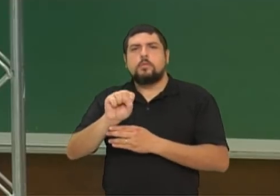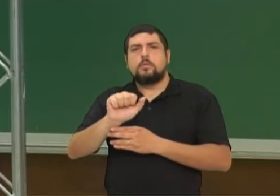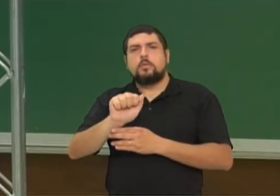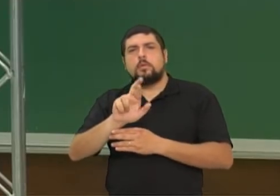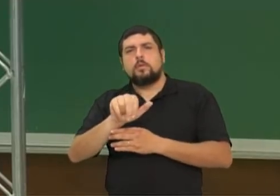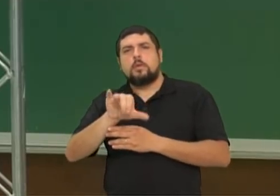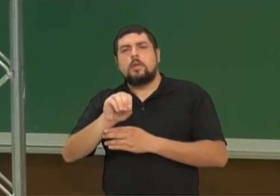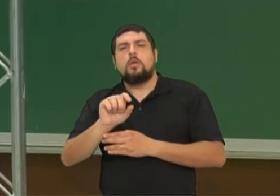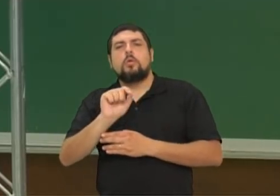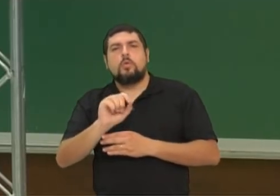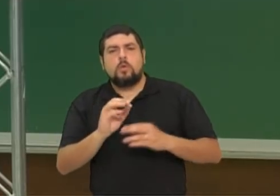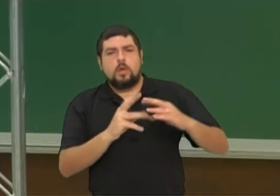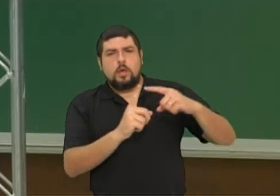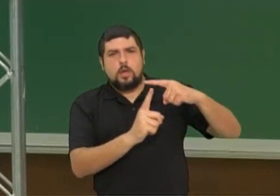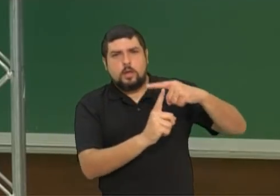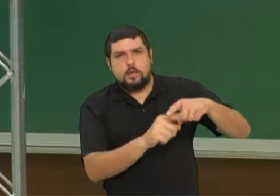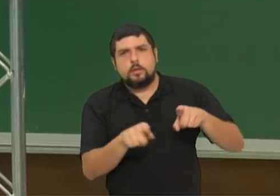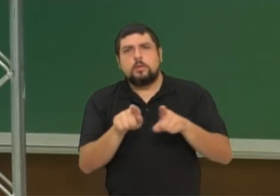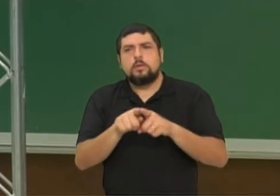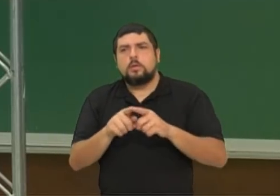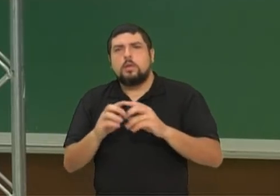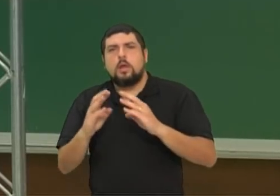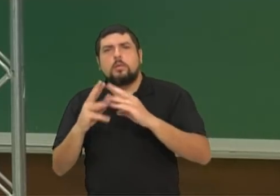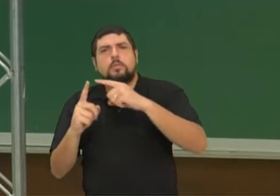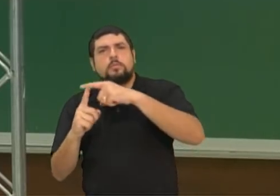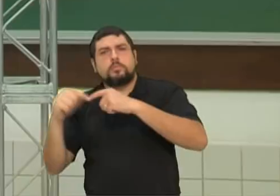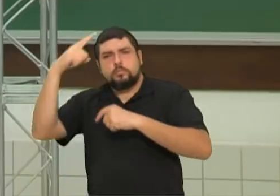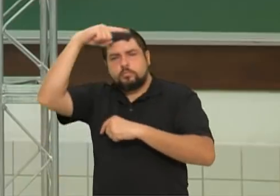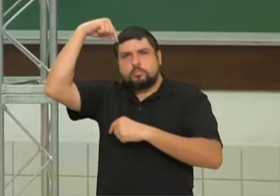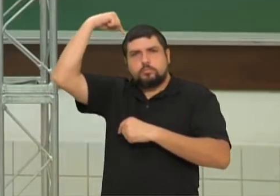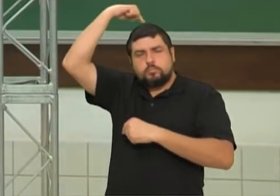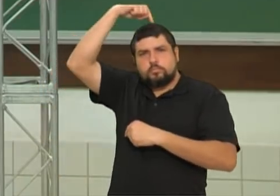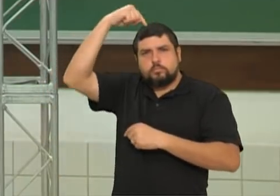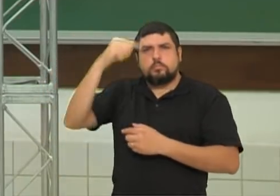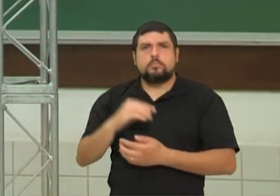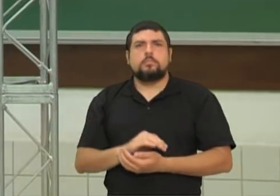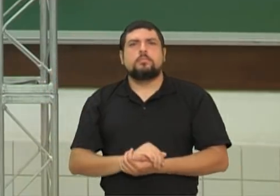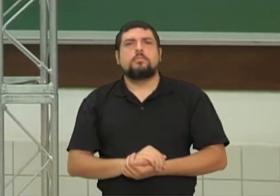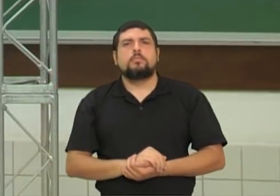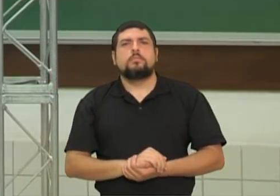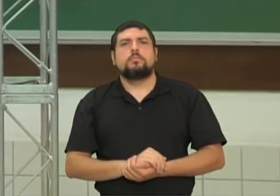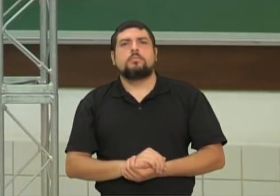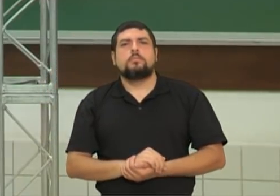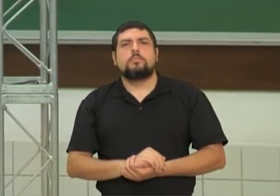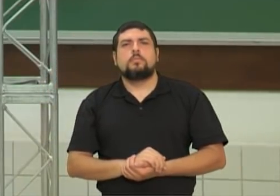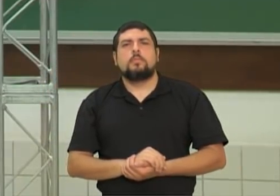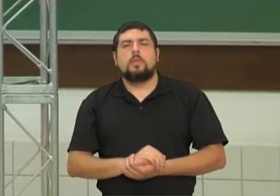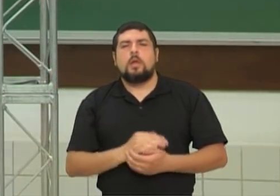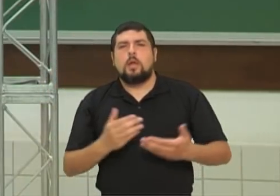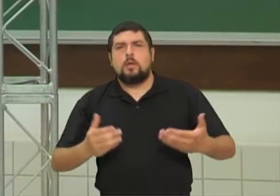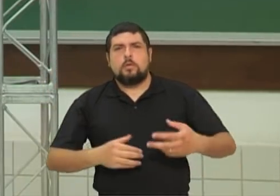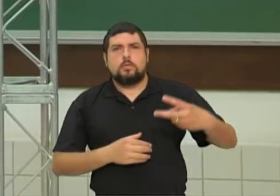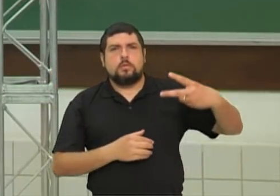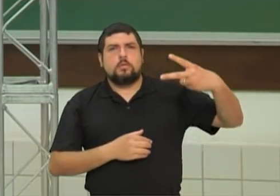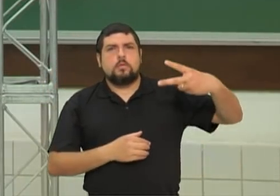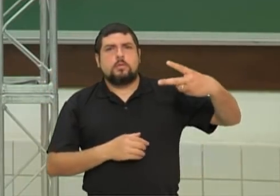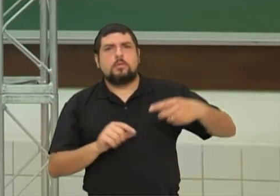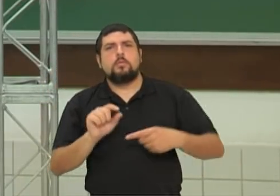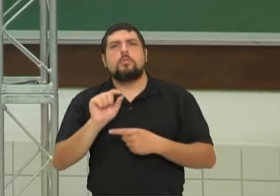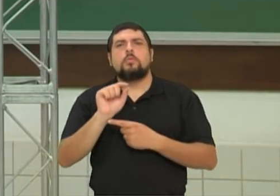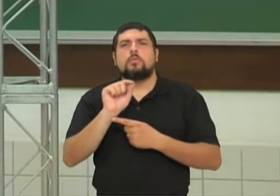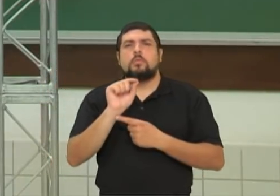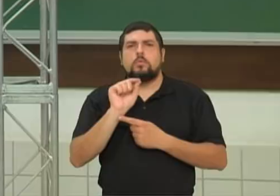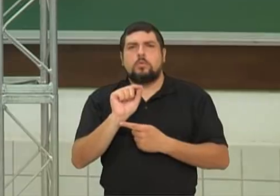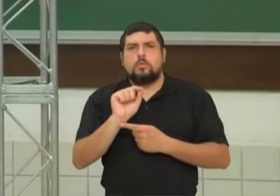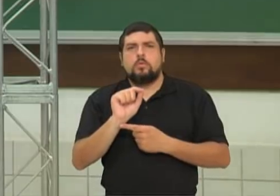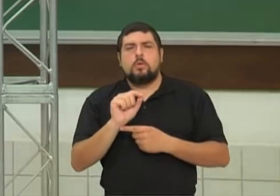por santuários e igrejas. Vamos em frente. Então, no nosso segundo quiz, a questão é: o mundo para